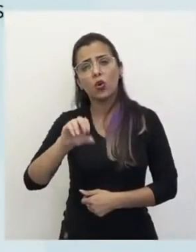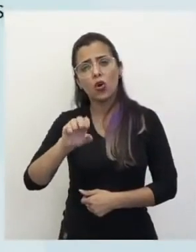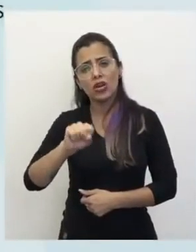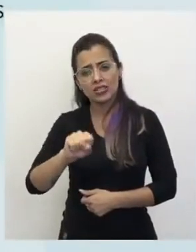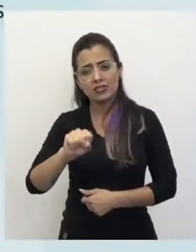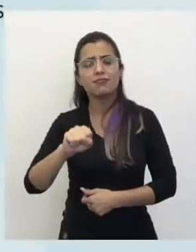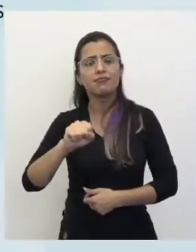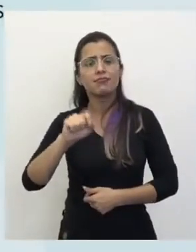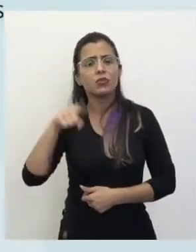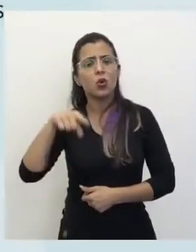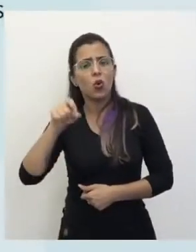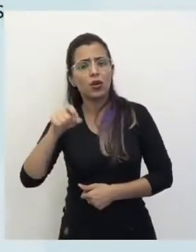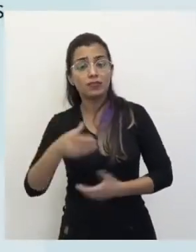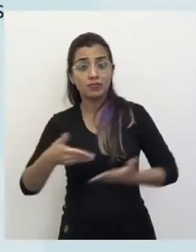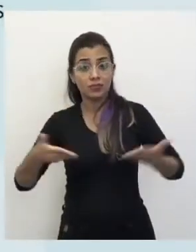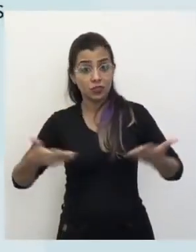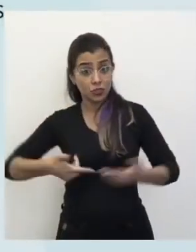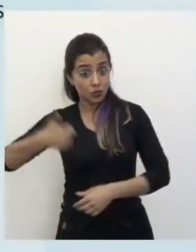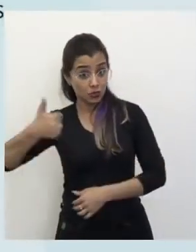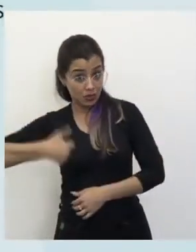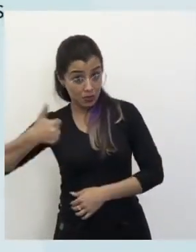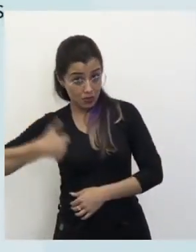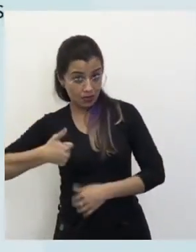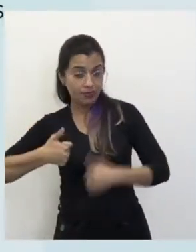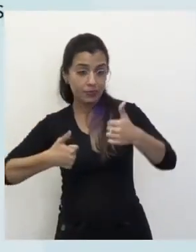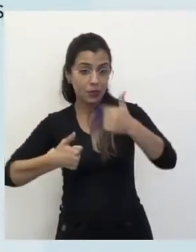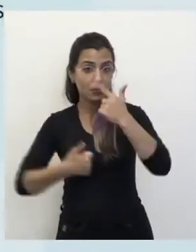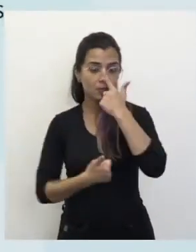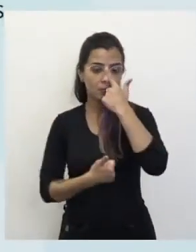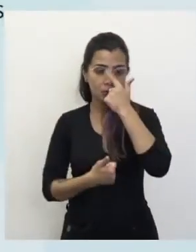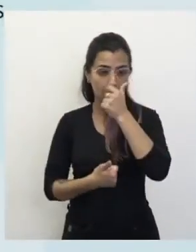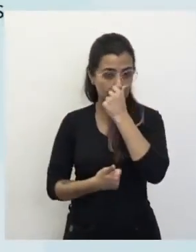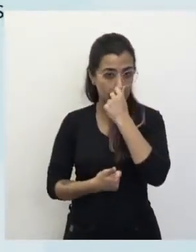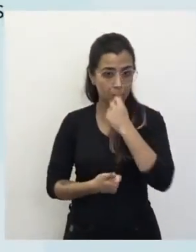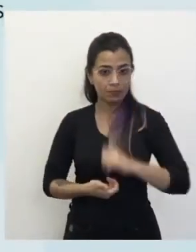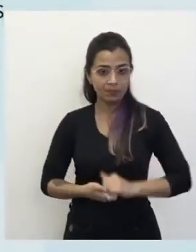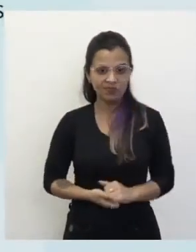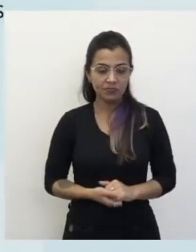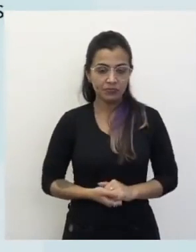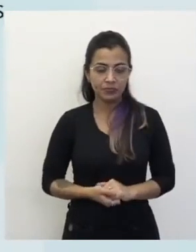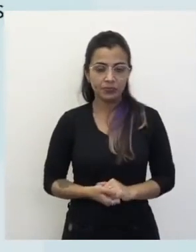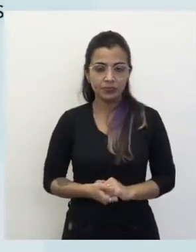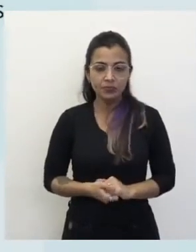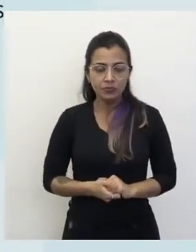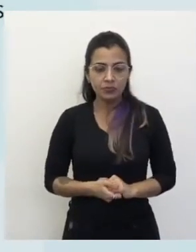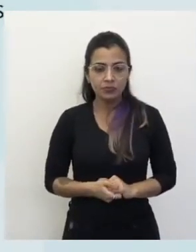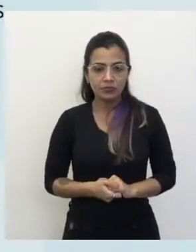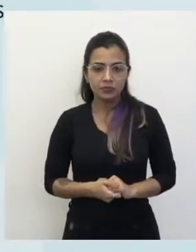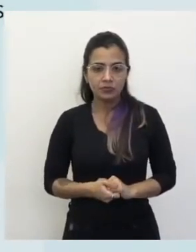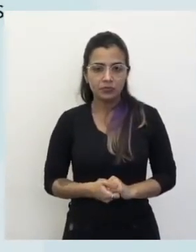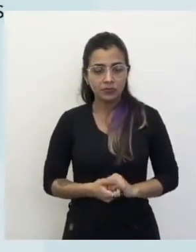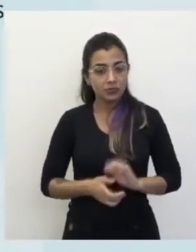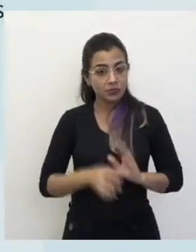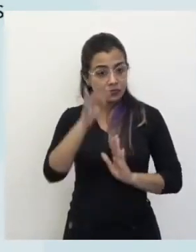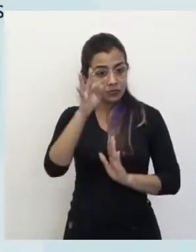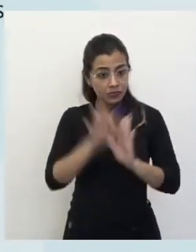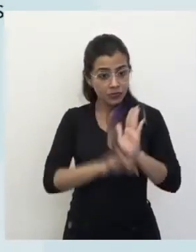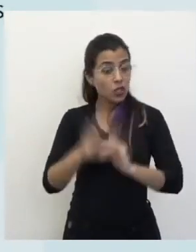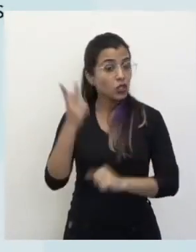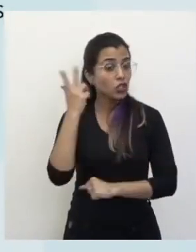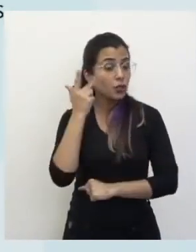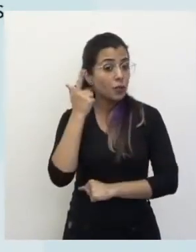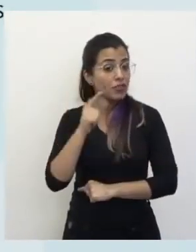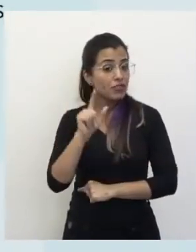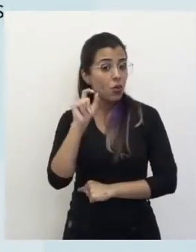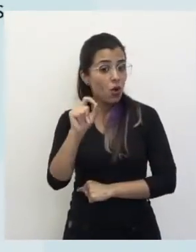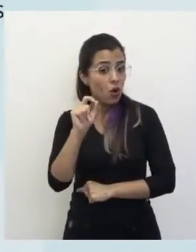a parte 1 do nosso estudo da língua de hoje? Articuladores em um texto são, geralmente, as palavras que